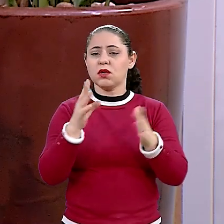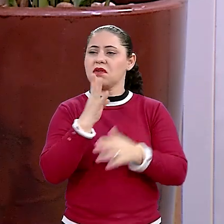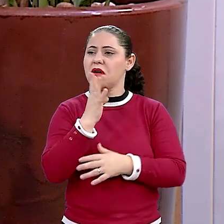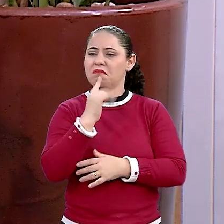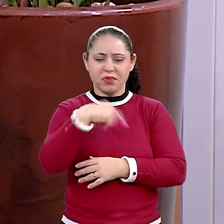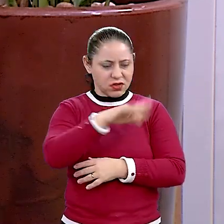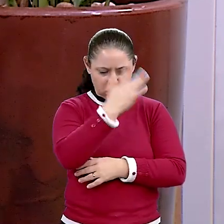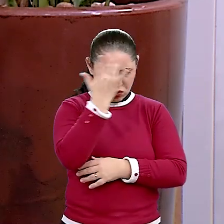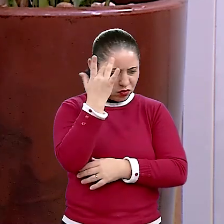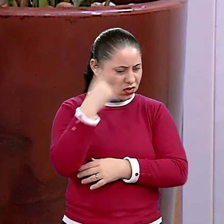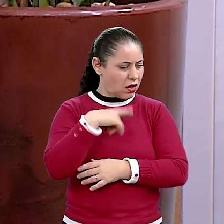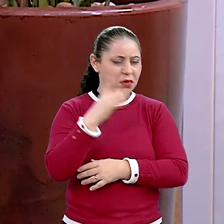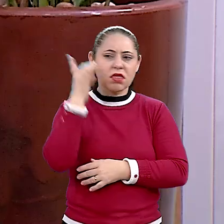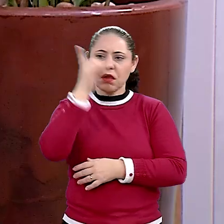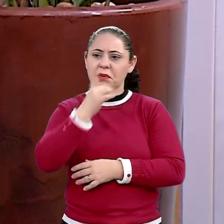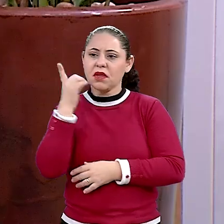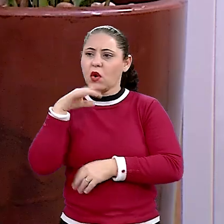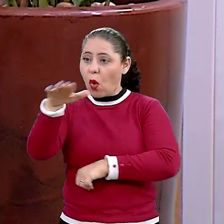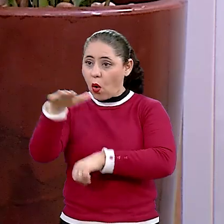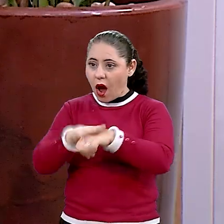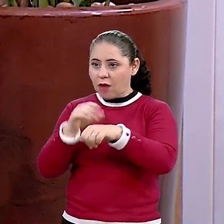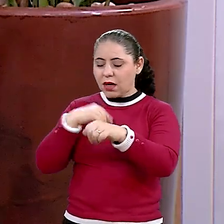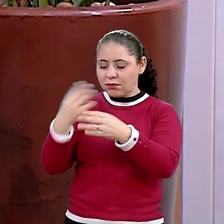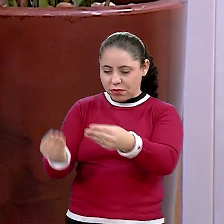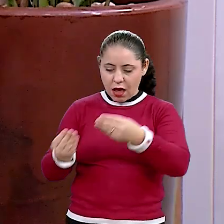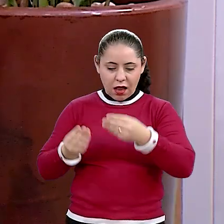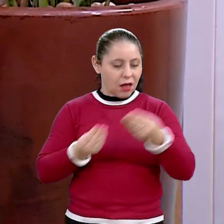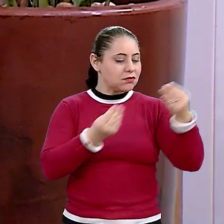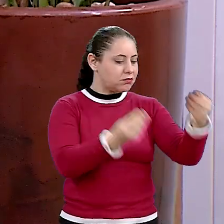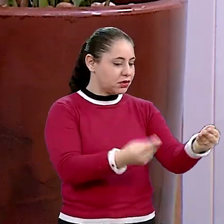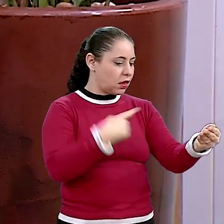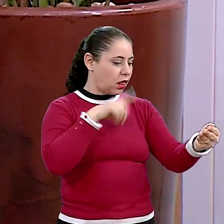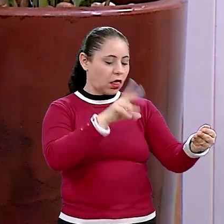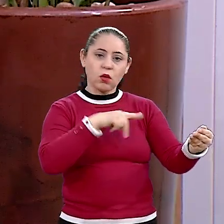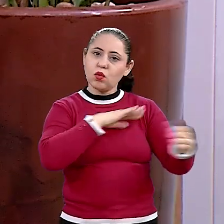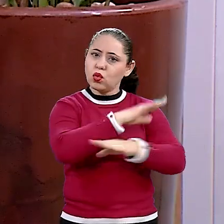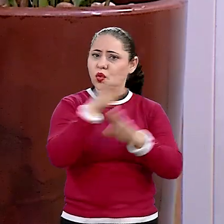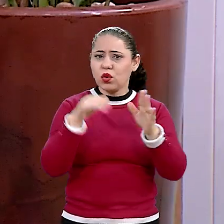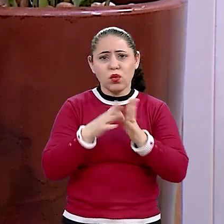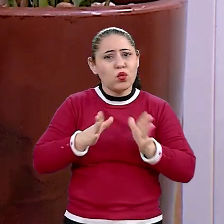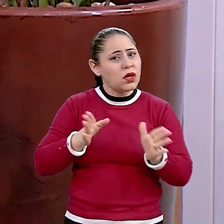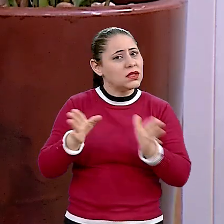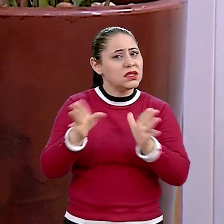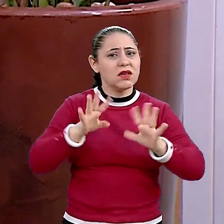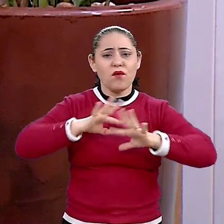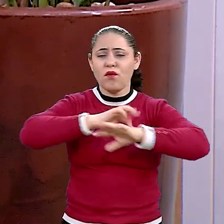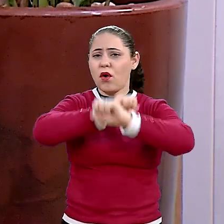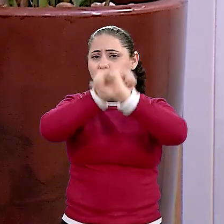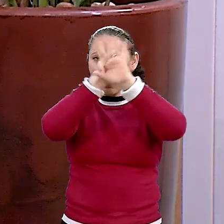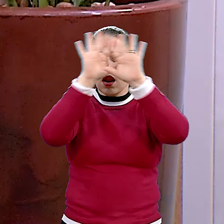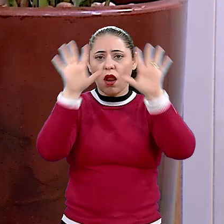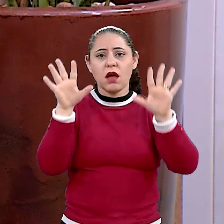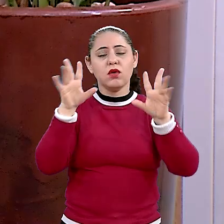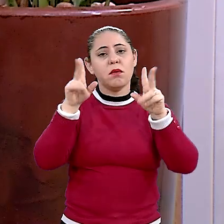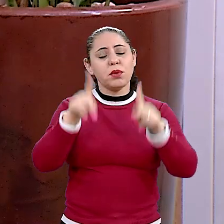das pessoas, através de um deputado que conseguiu esses dados, mas que aquilo esteja absolutamente claro para toda a população do Mato Grosso do Sul. Então,